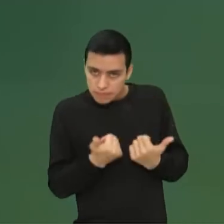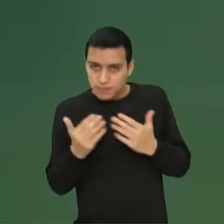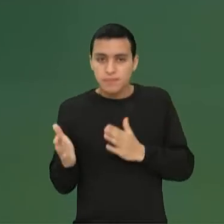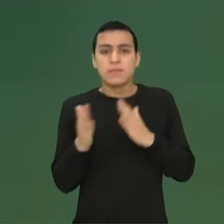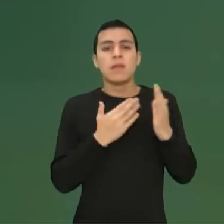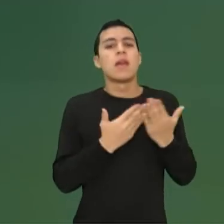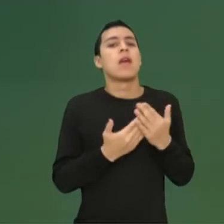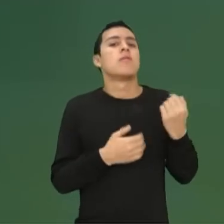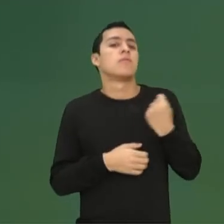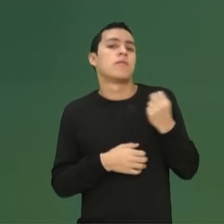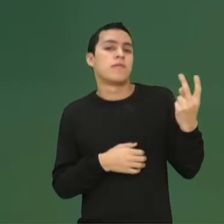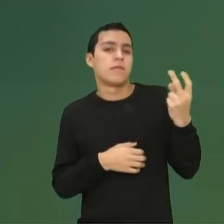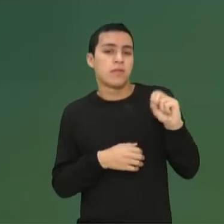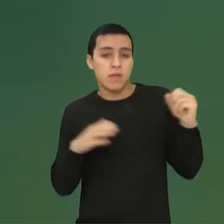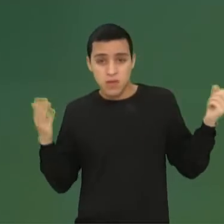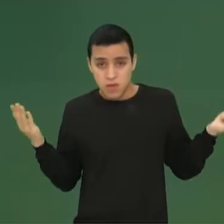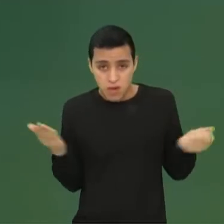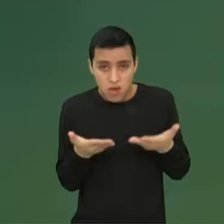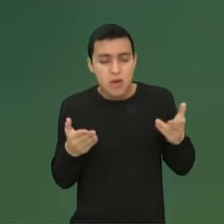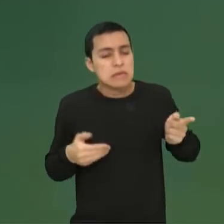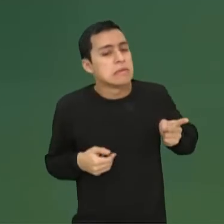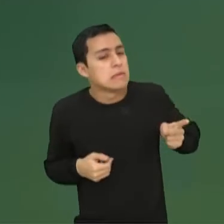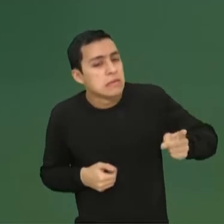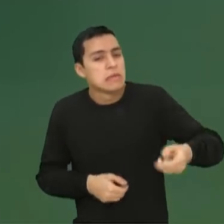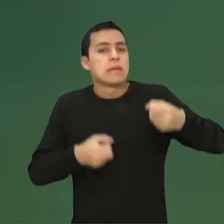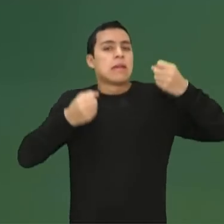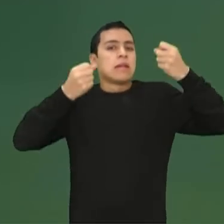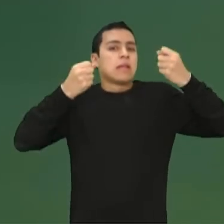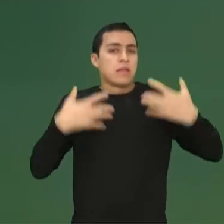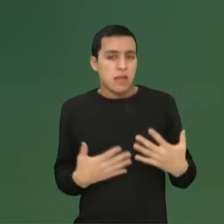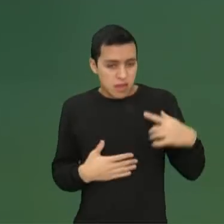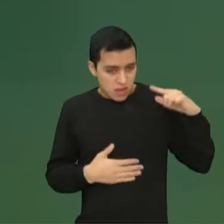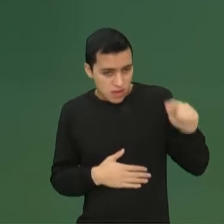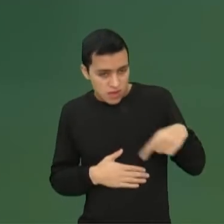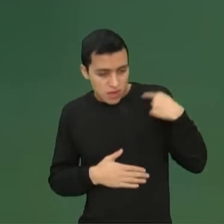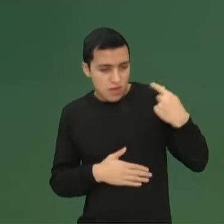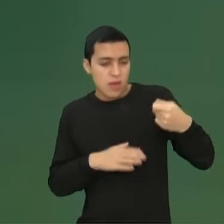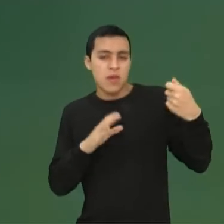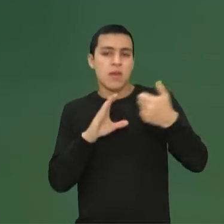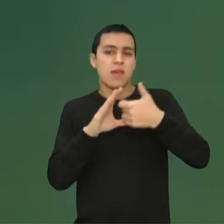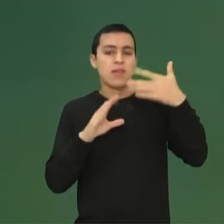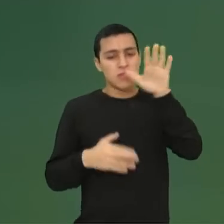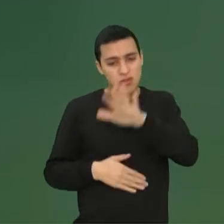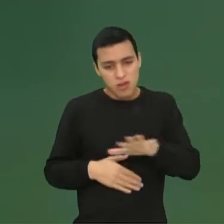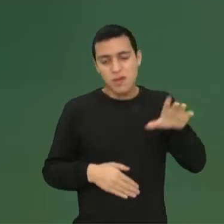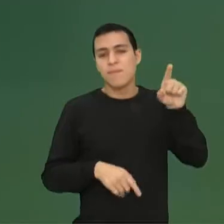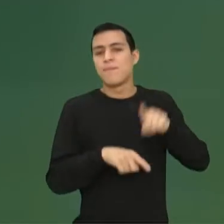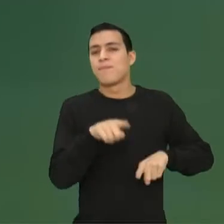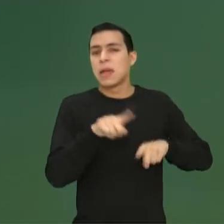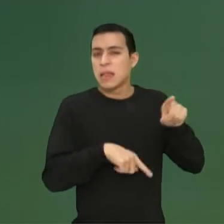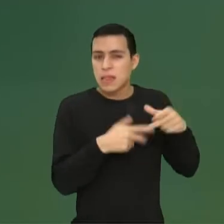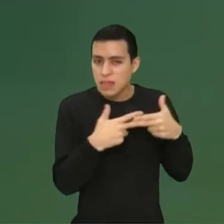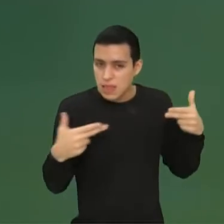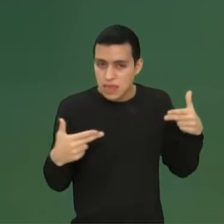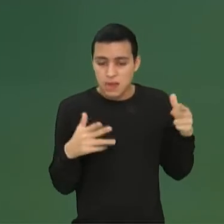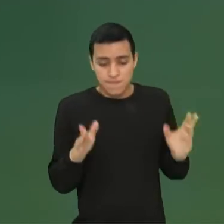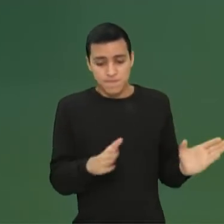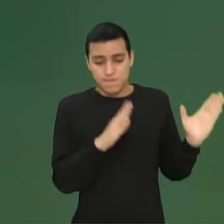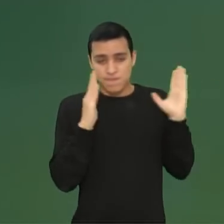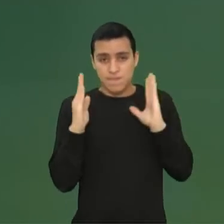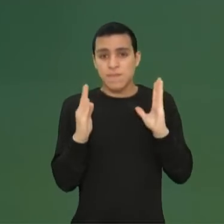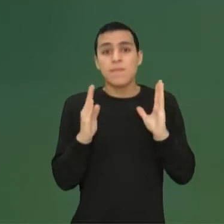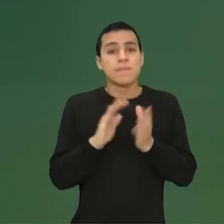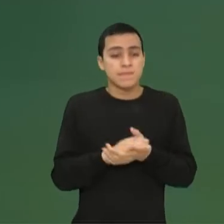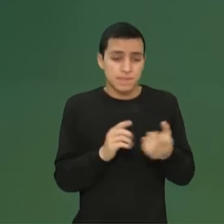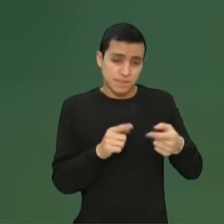28. Hoje nós vamos continuar a falar sobre as características gerais dos materiais, parte 2.